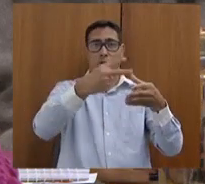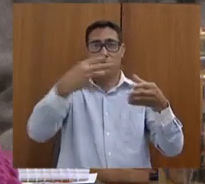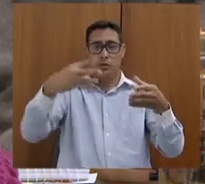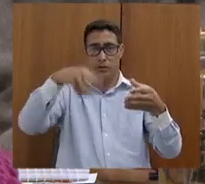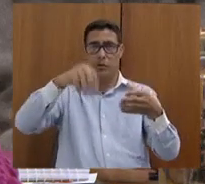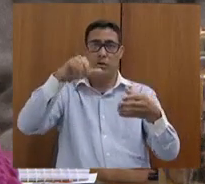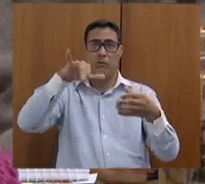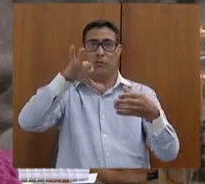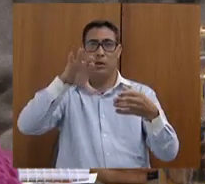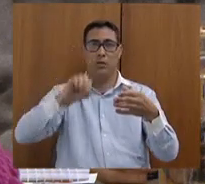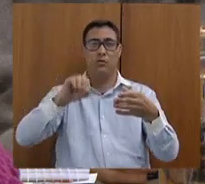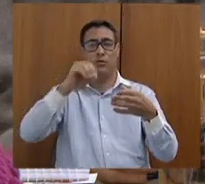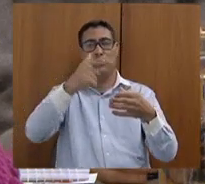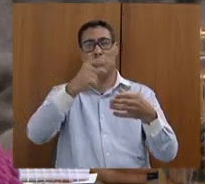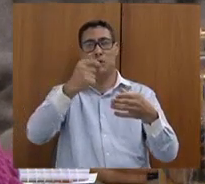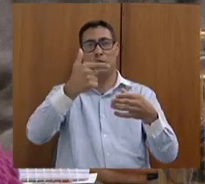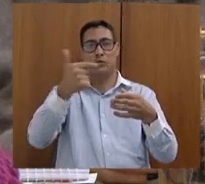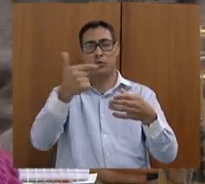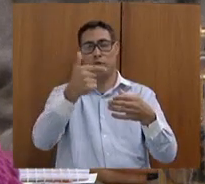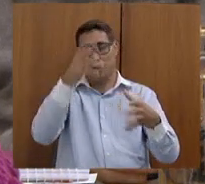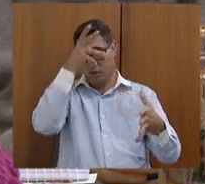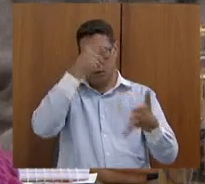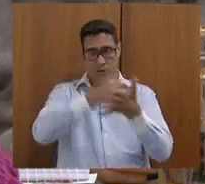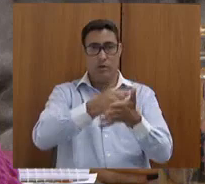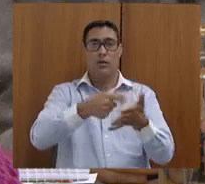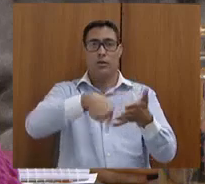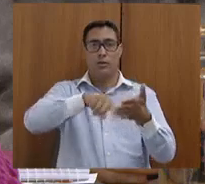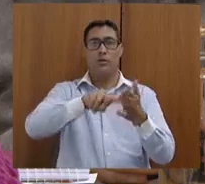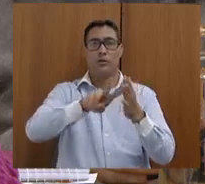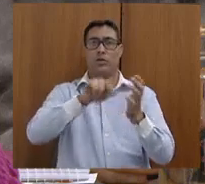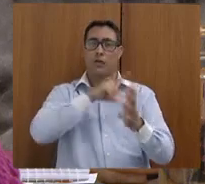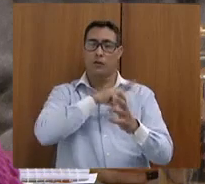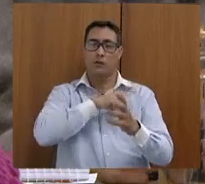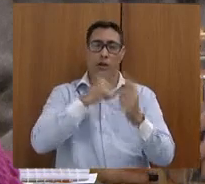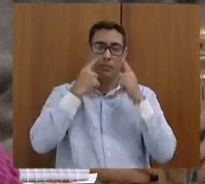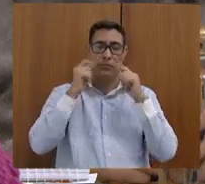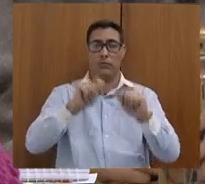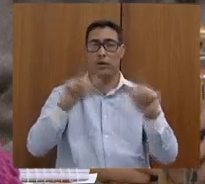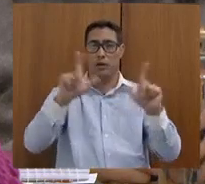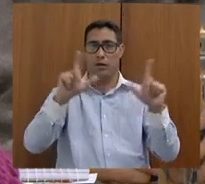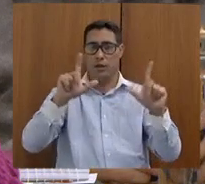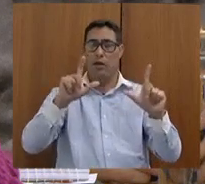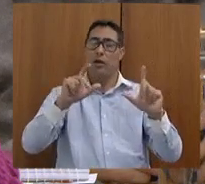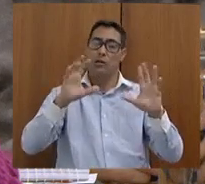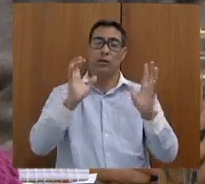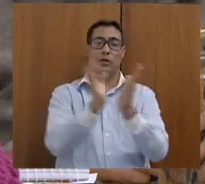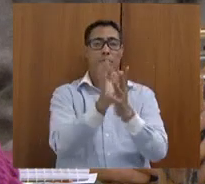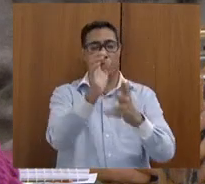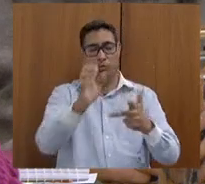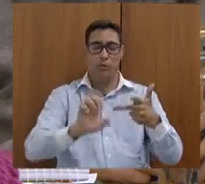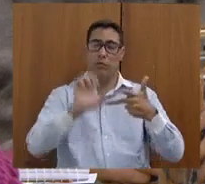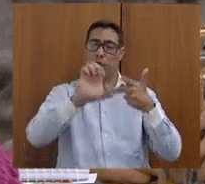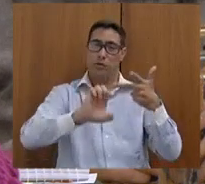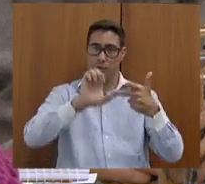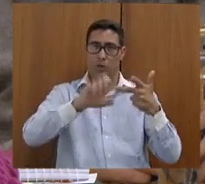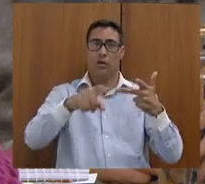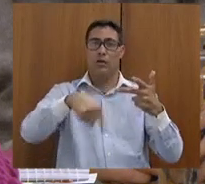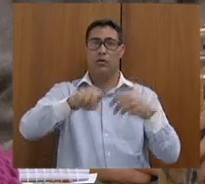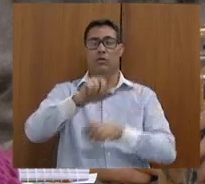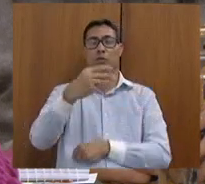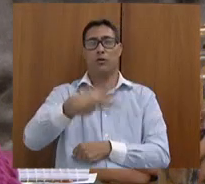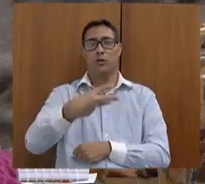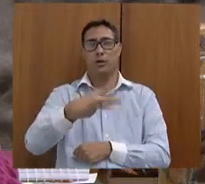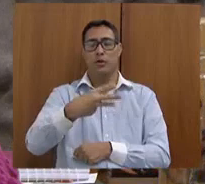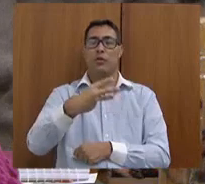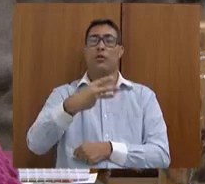de Março de 2022 decidiu-se pelo encaminhamento de alerta ao poder executivo Estadual relativamente ao terceiro